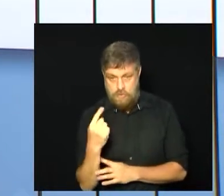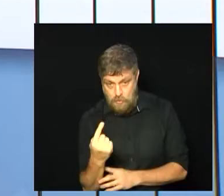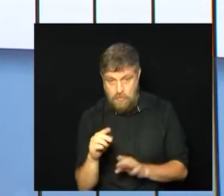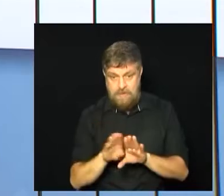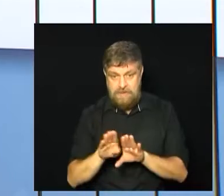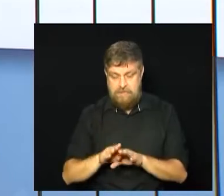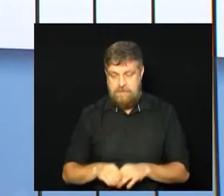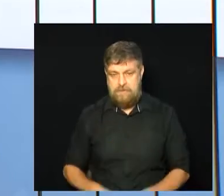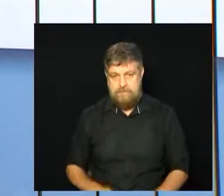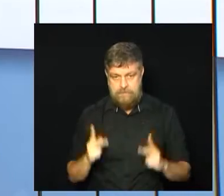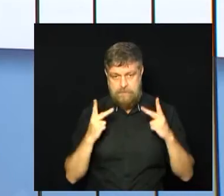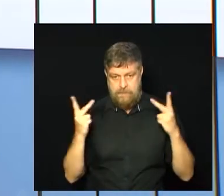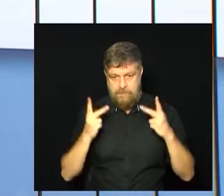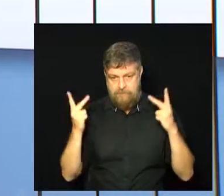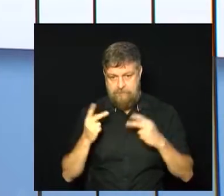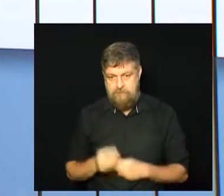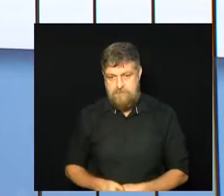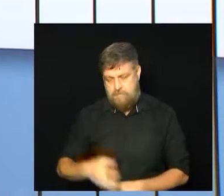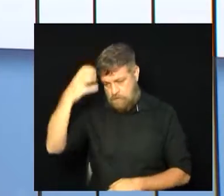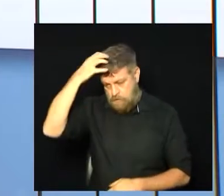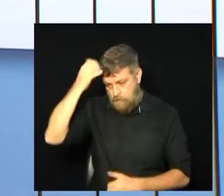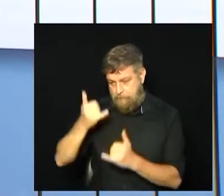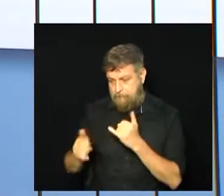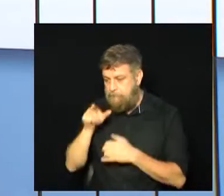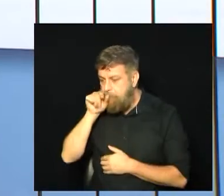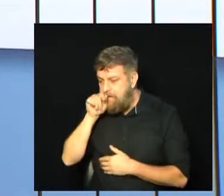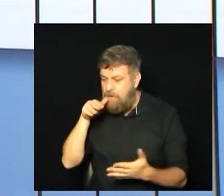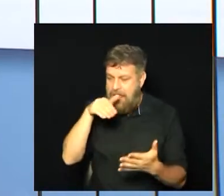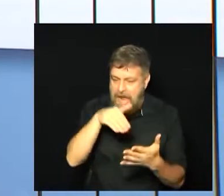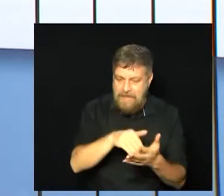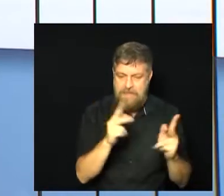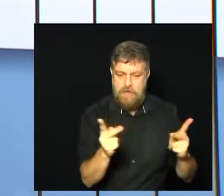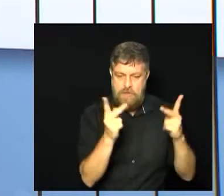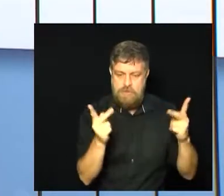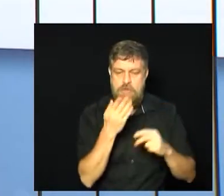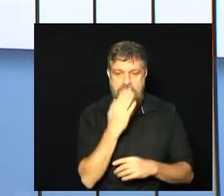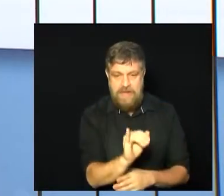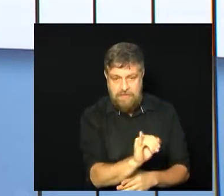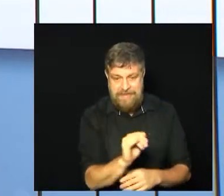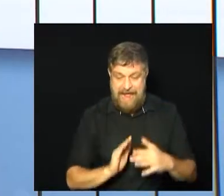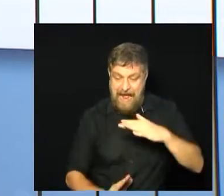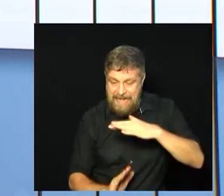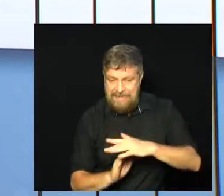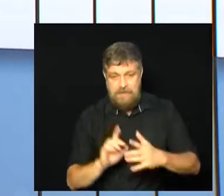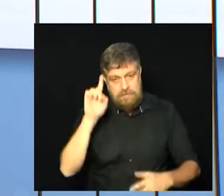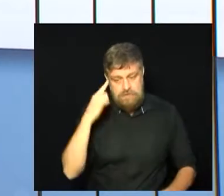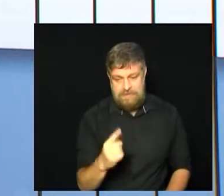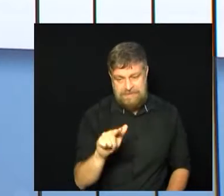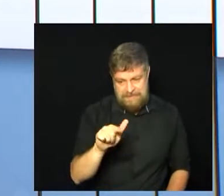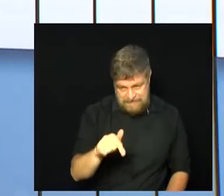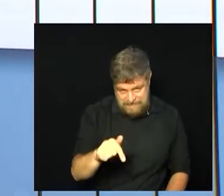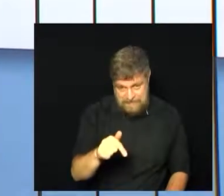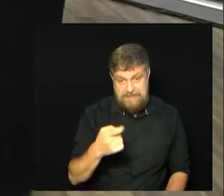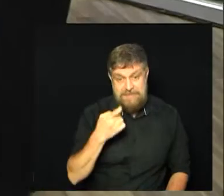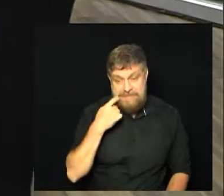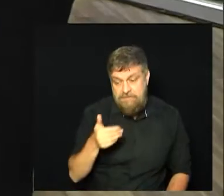Dom Pedro, Shopping Iguatemi. Esses horários diferenciados vão até o dia 17 de dezembro, ou seja, até a próxima